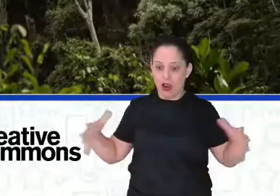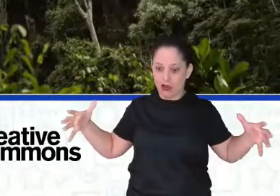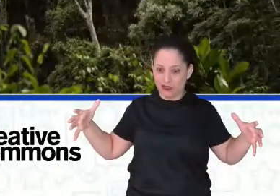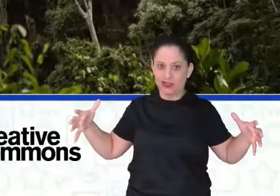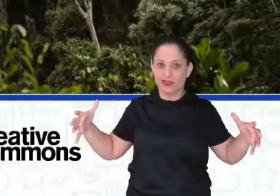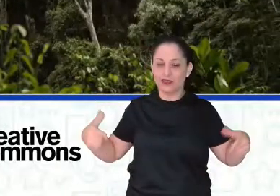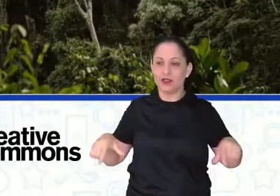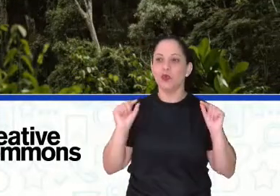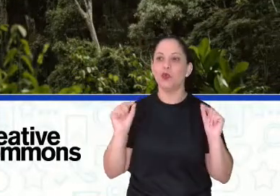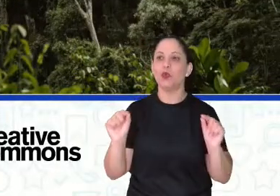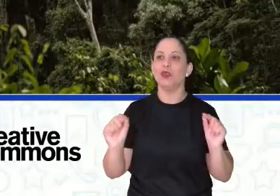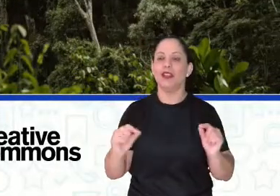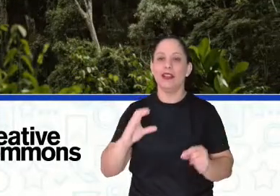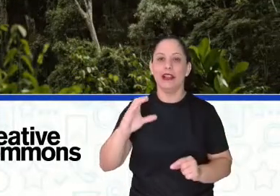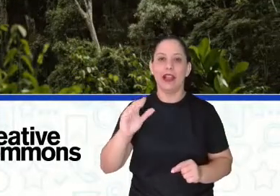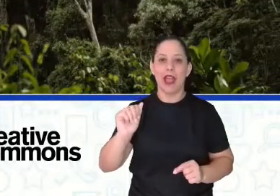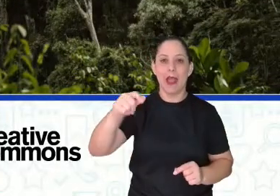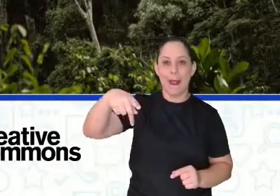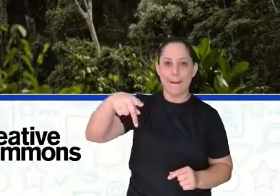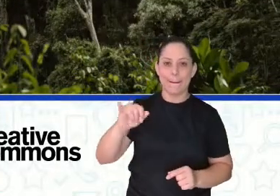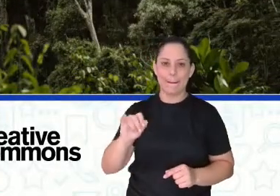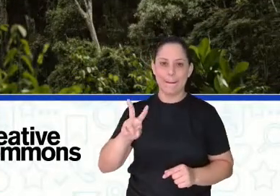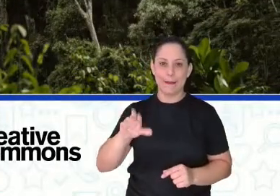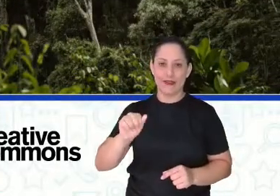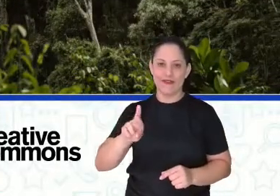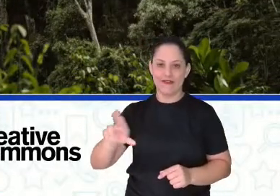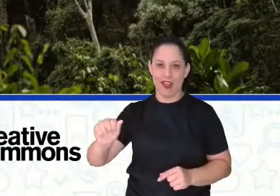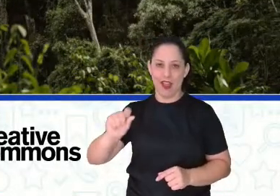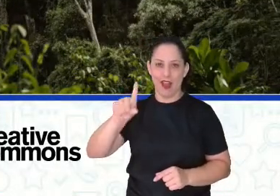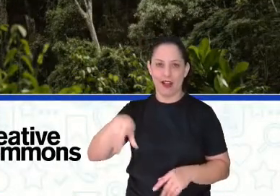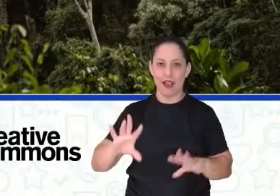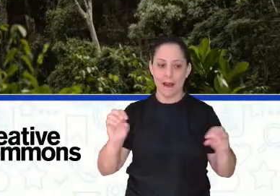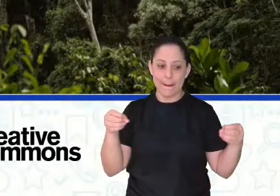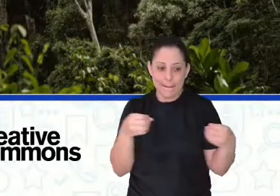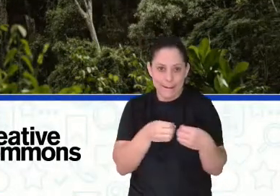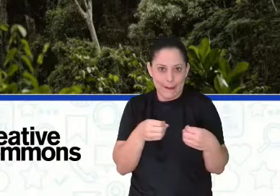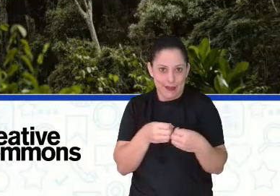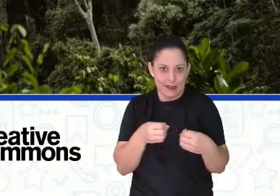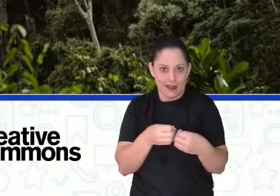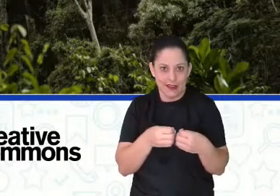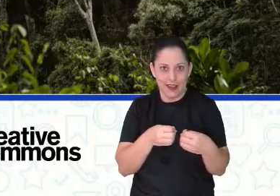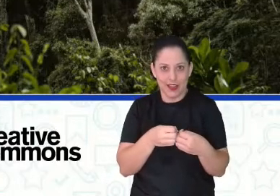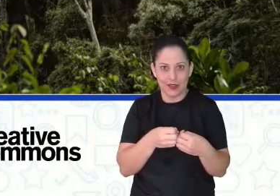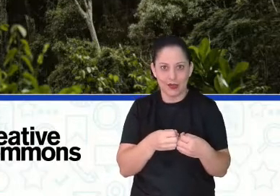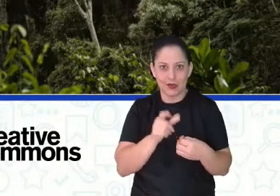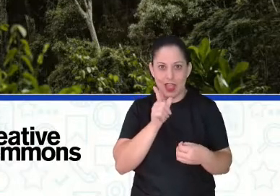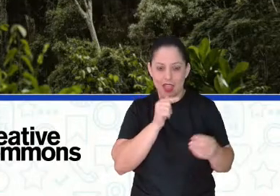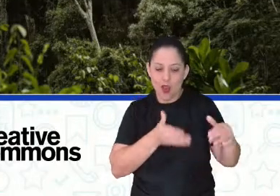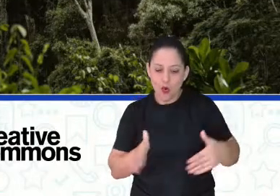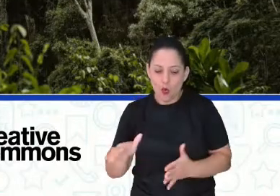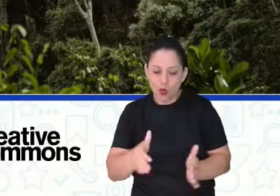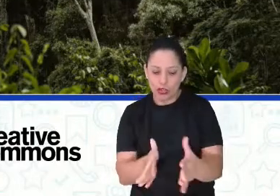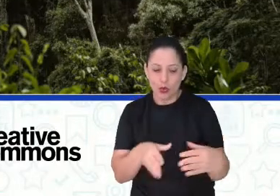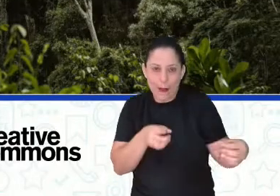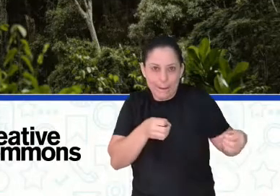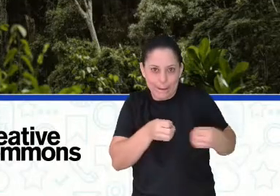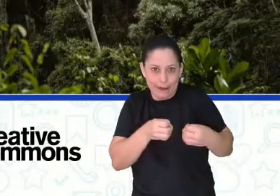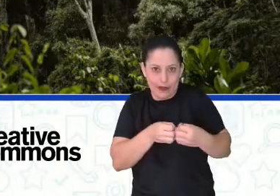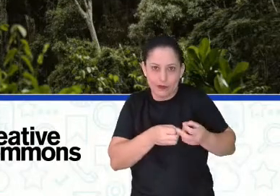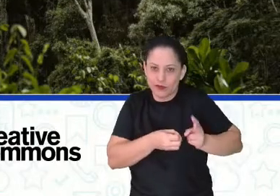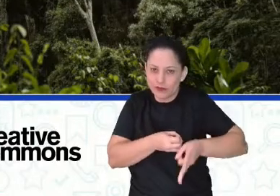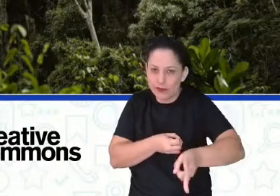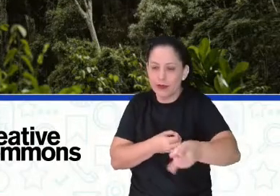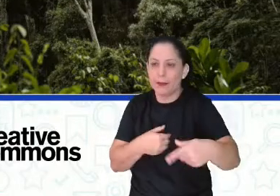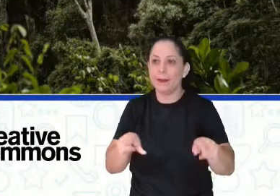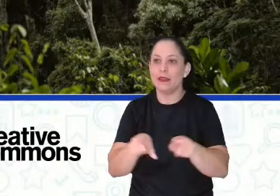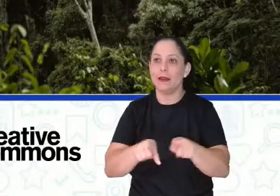é a capivara, ela vai ficar próximo às margens dos rios, e devido